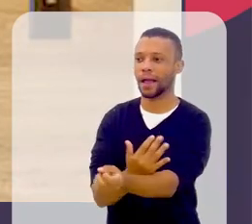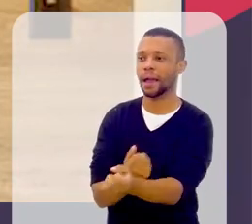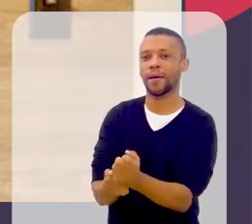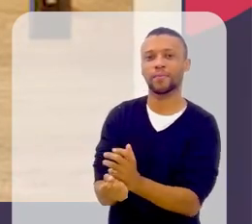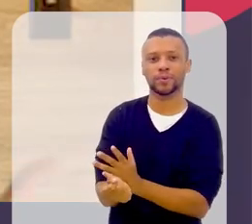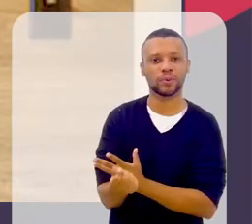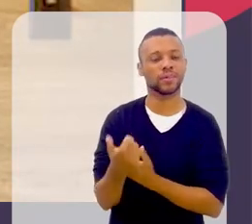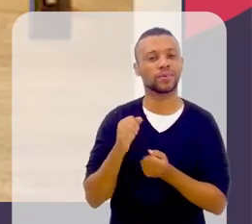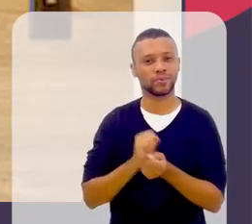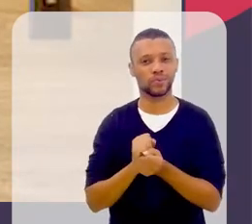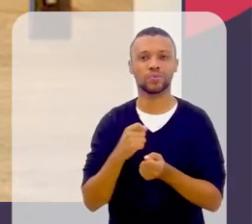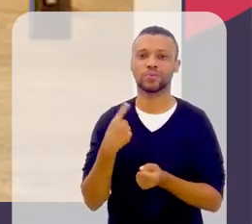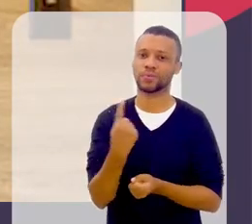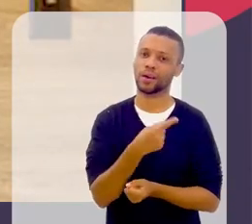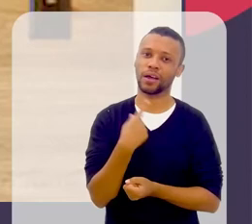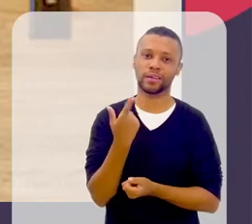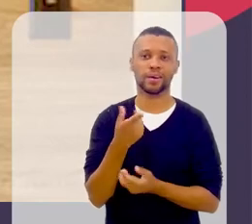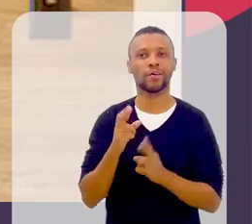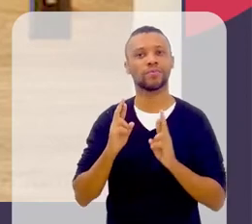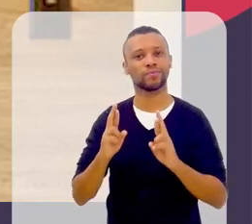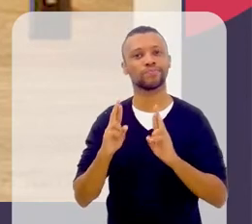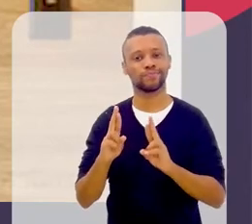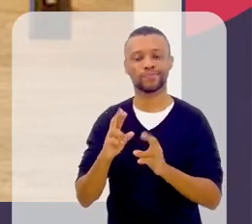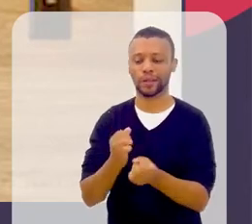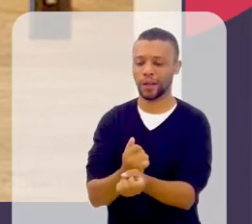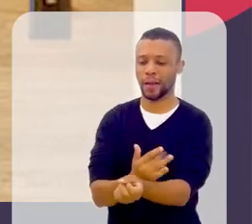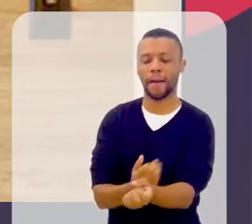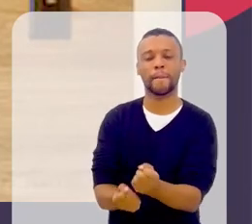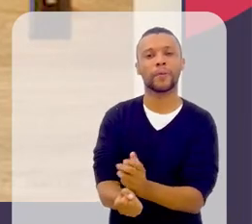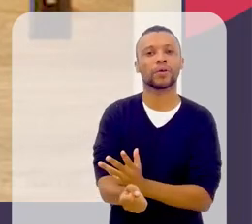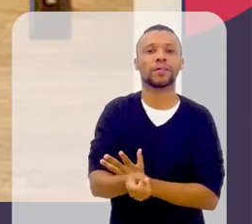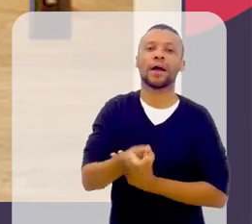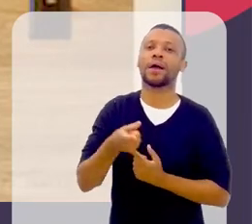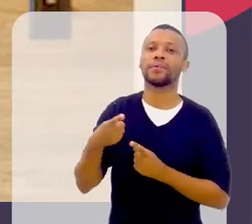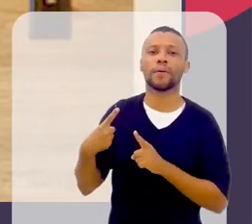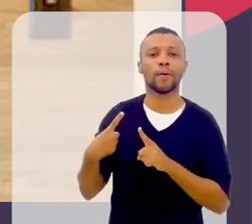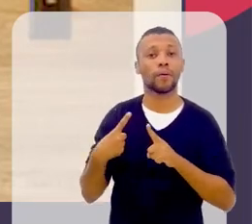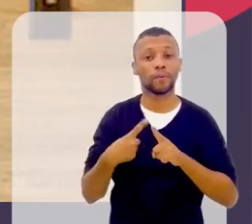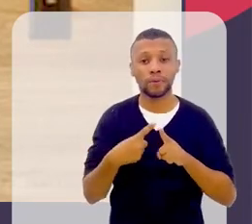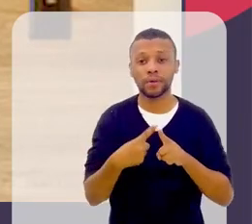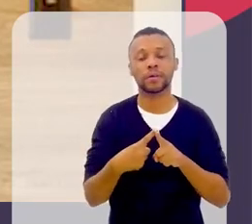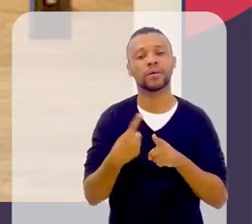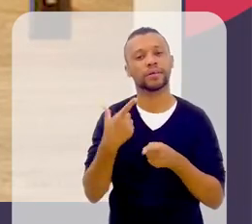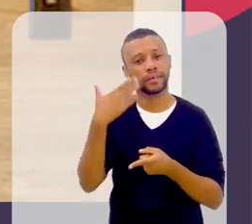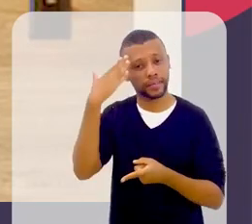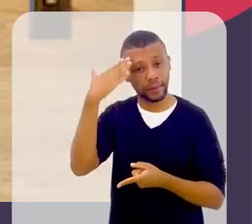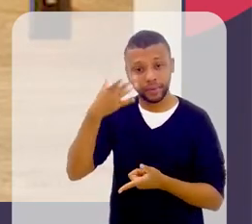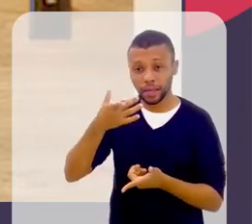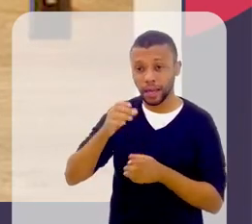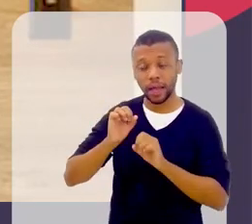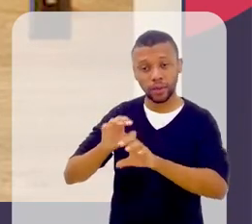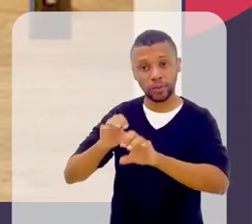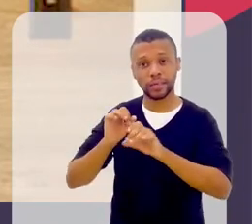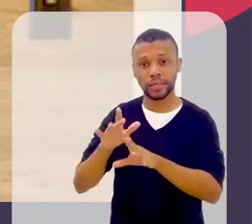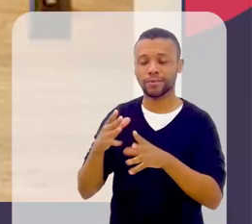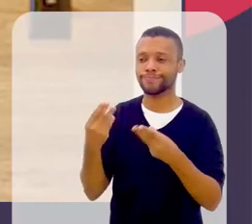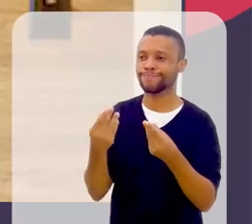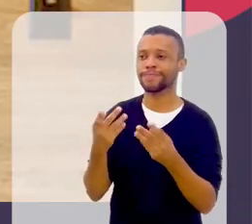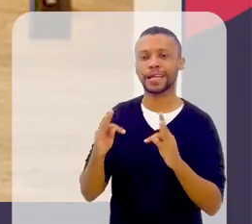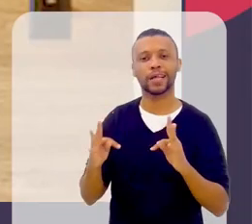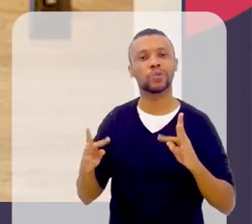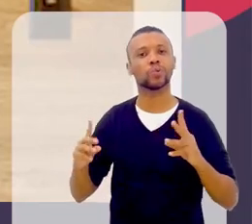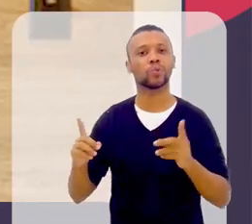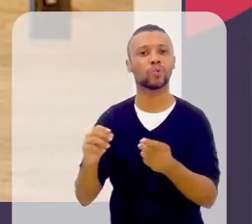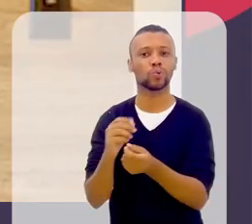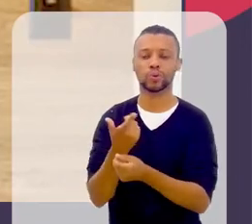todas tão que emocionam a gente, né? Eu pelo menos fico sempre emocionada porque eu acho que educação